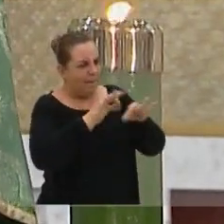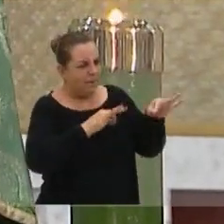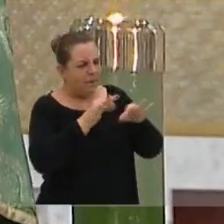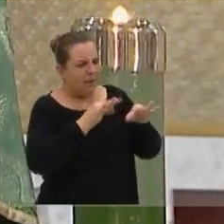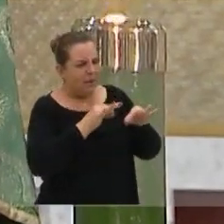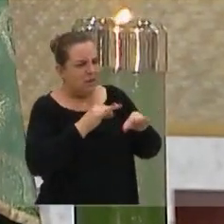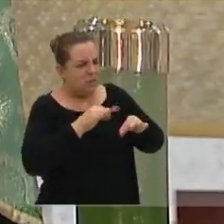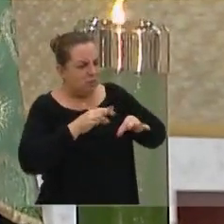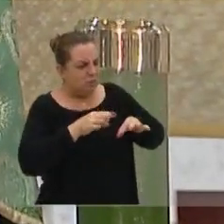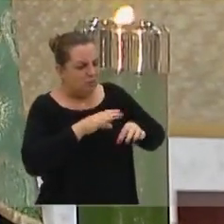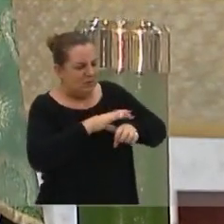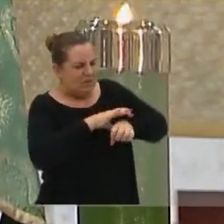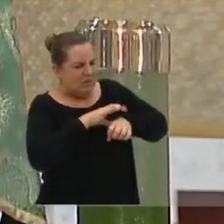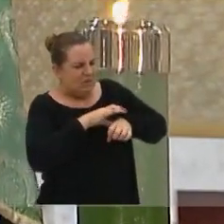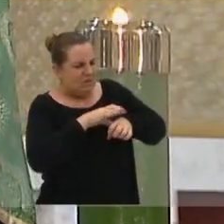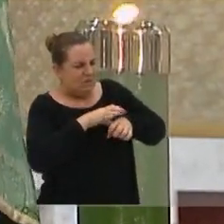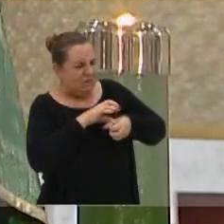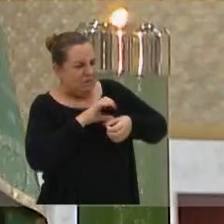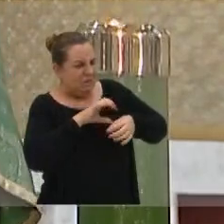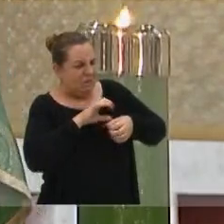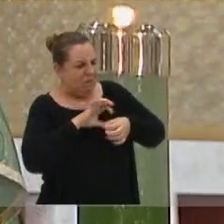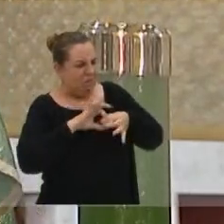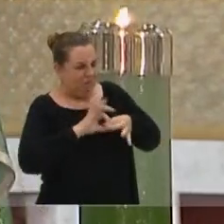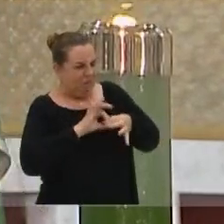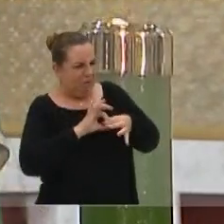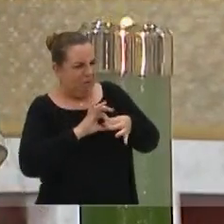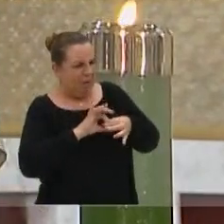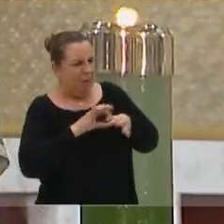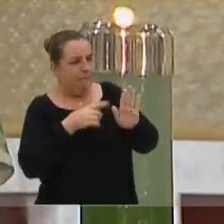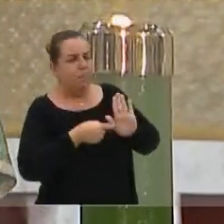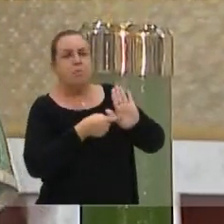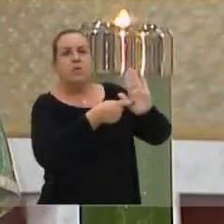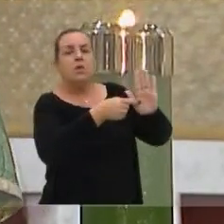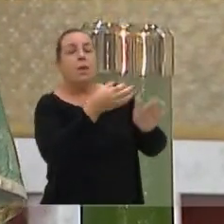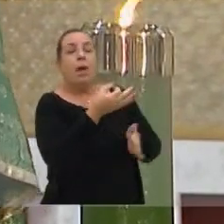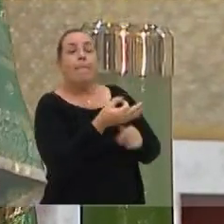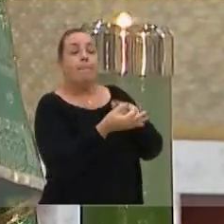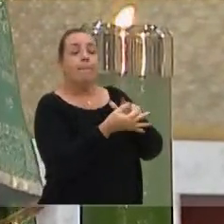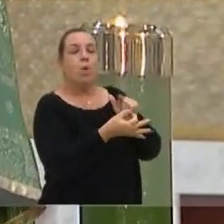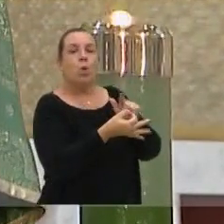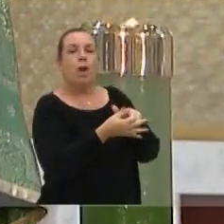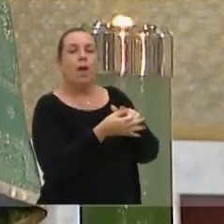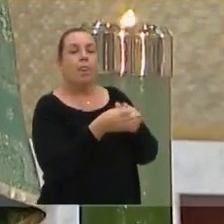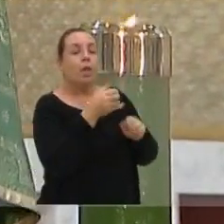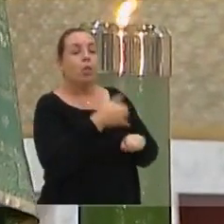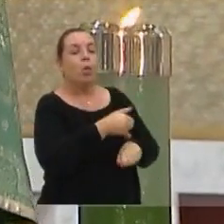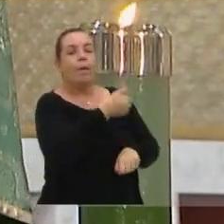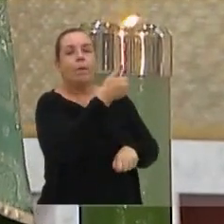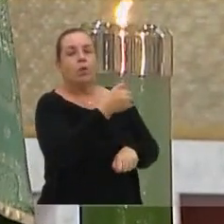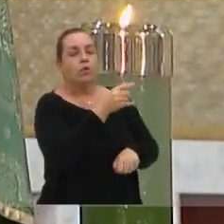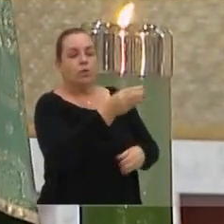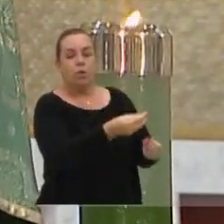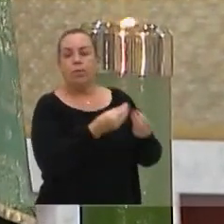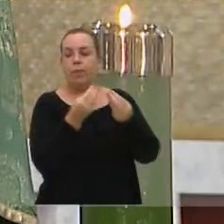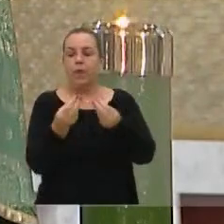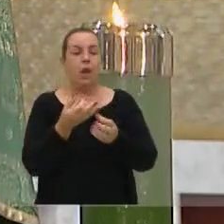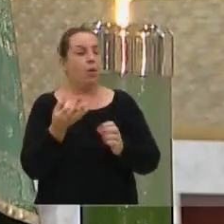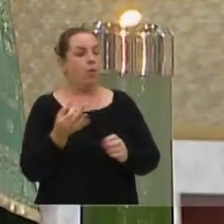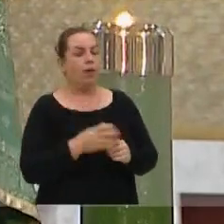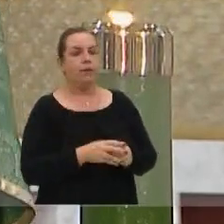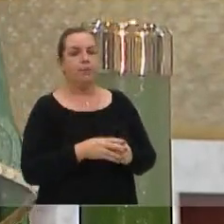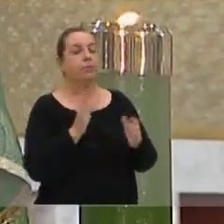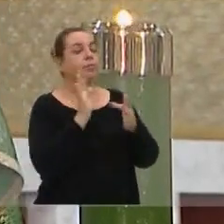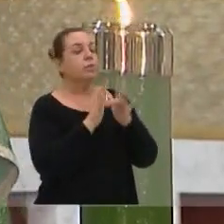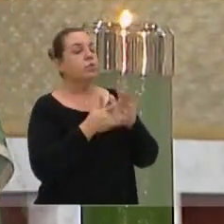uma armadilha? Mostrai-me a moeda do imposto. Trouxeram-lhe então a moeda e Jesus